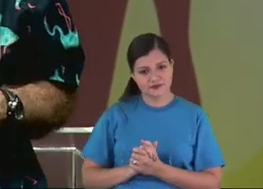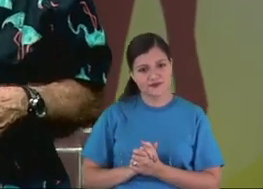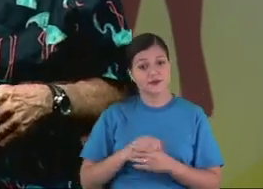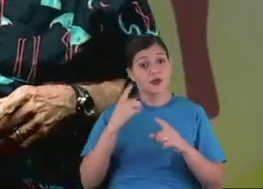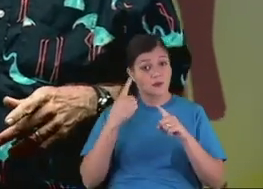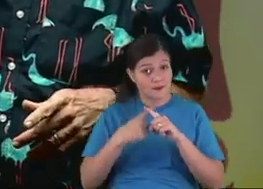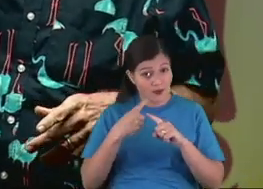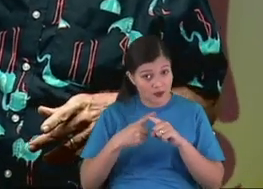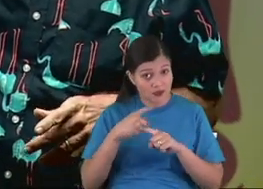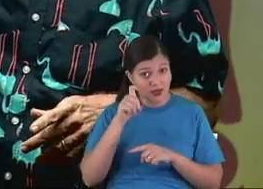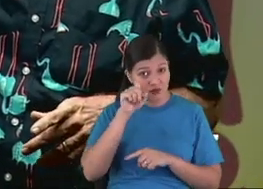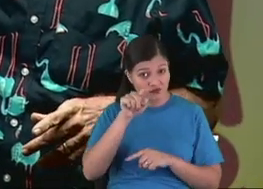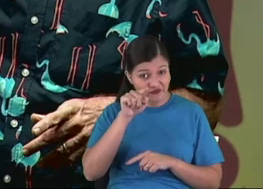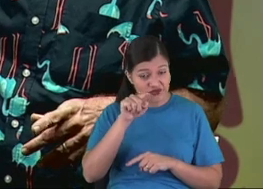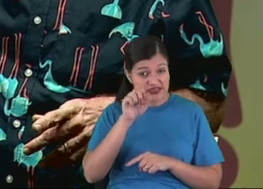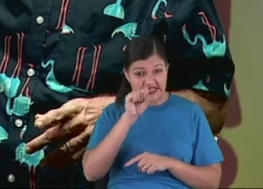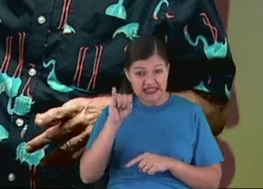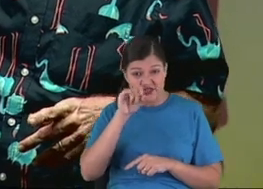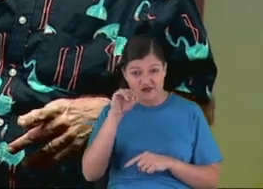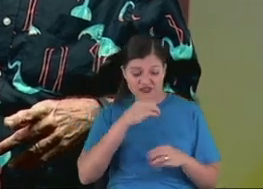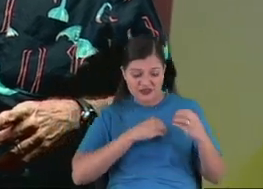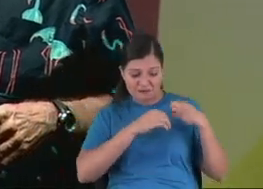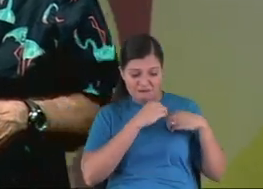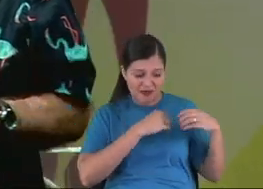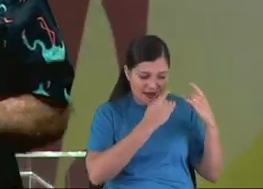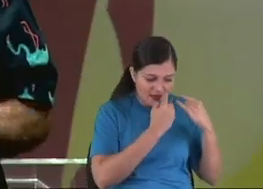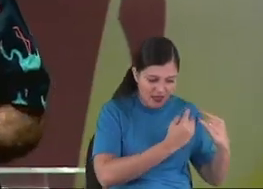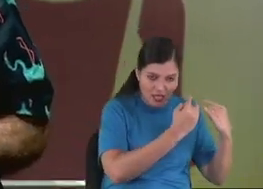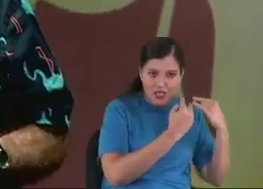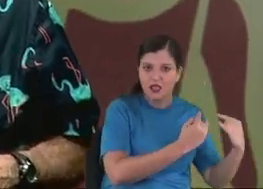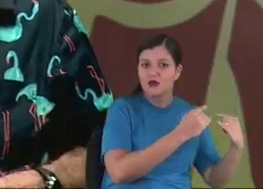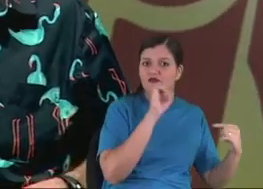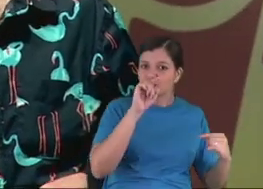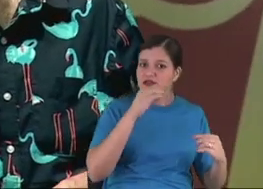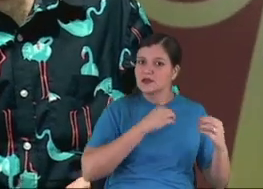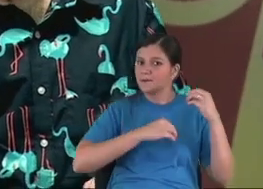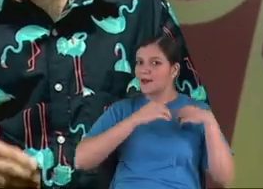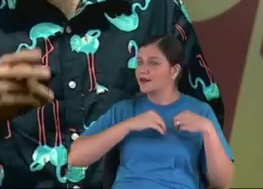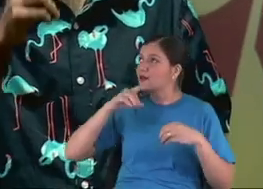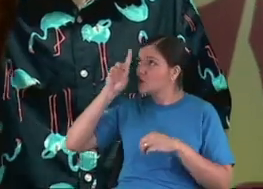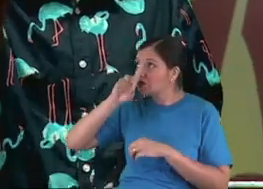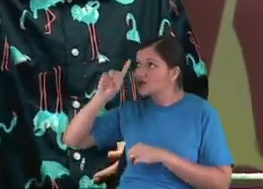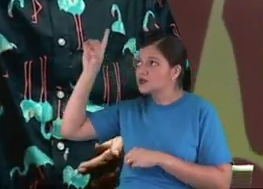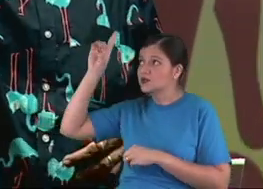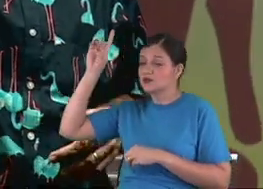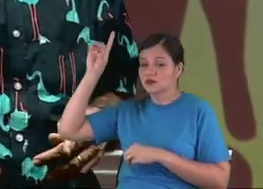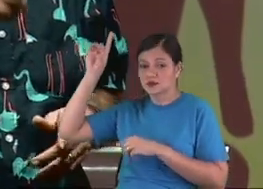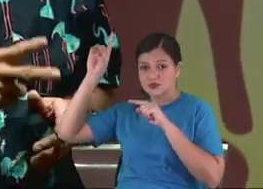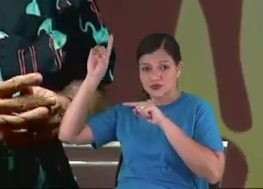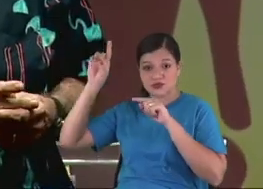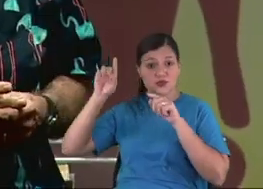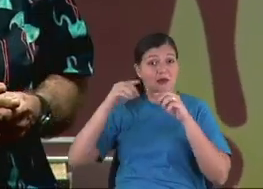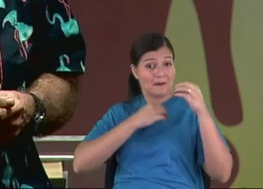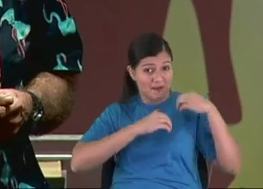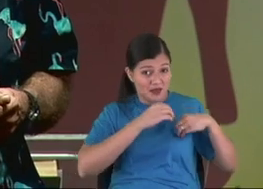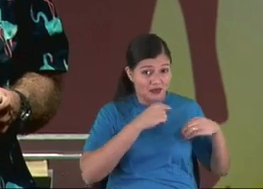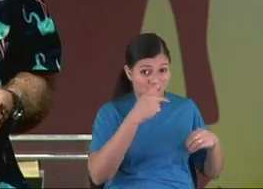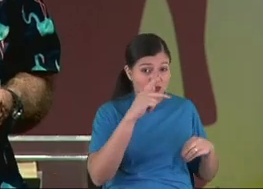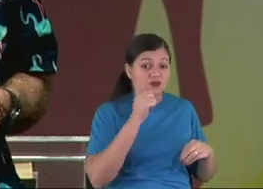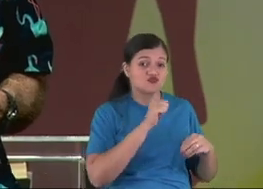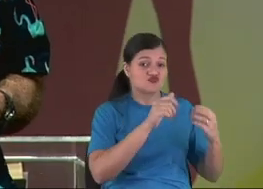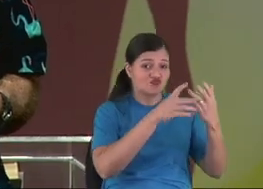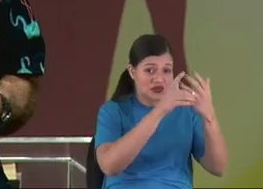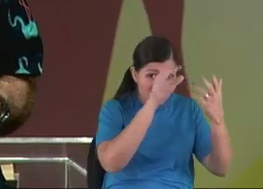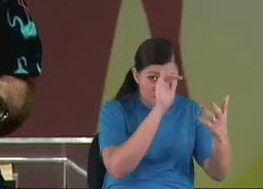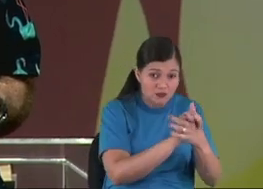porque quando você peca nessa área, não somente você está pecando contra Deus, você está pecando contra a sua mulher, mas